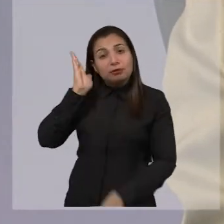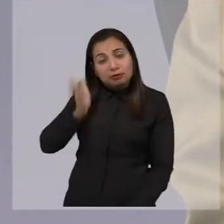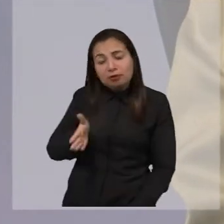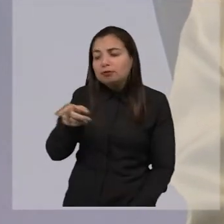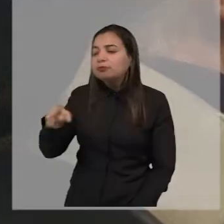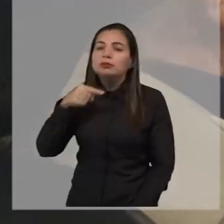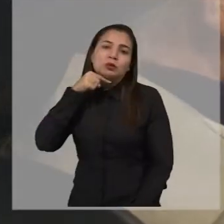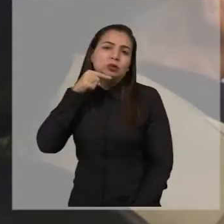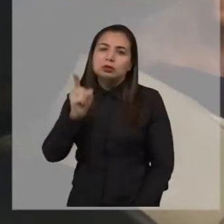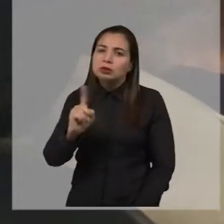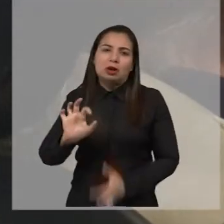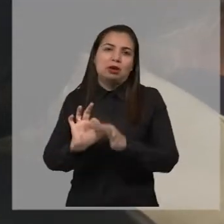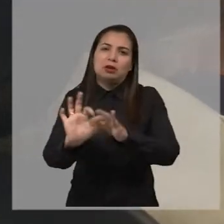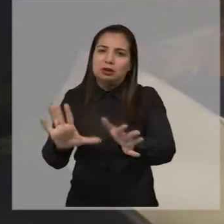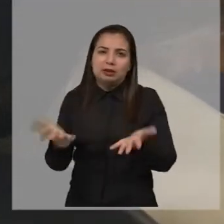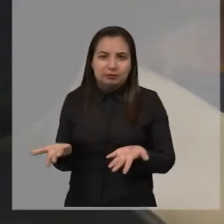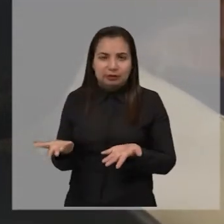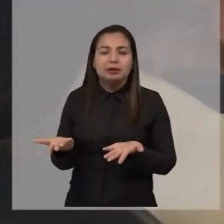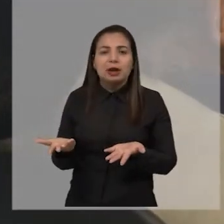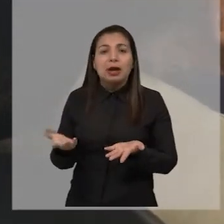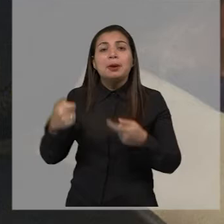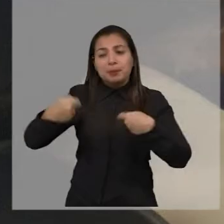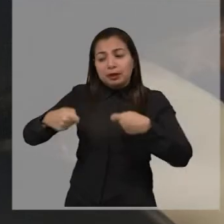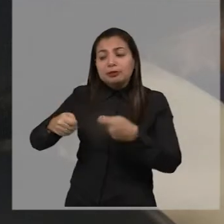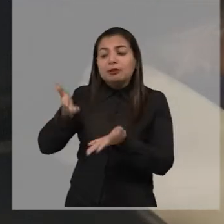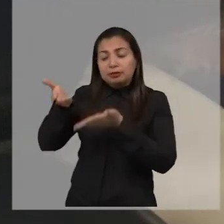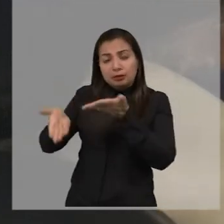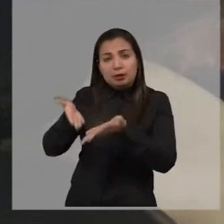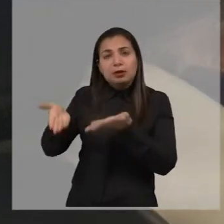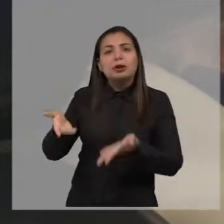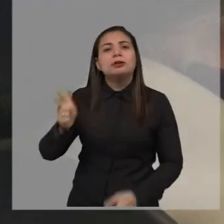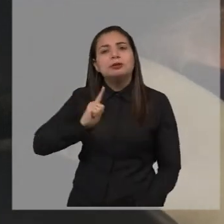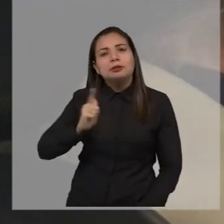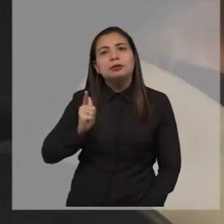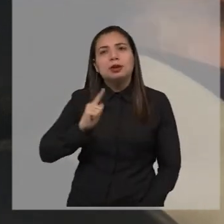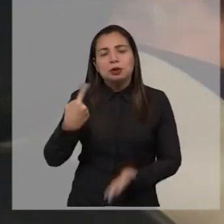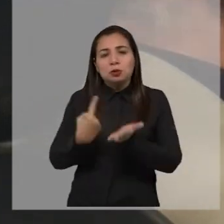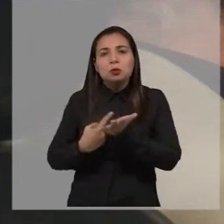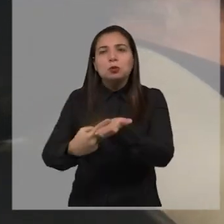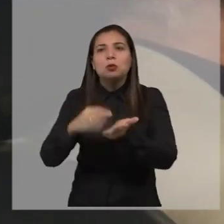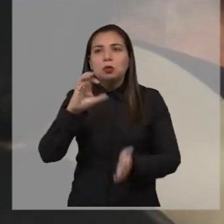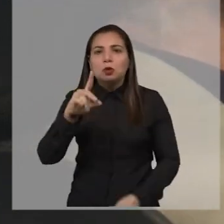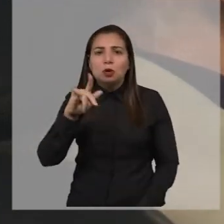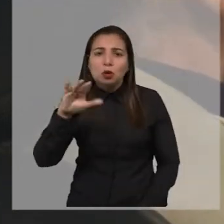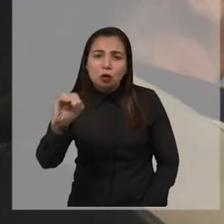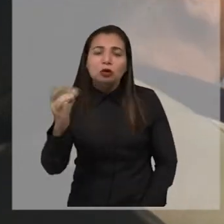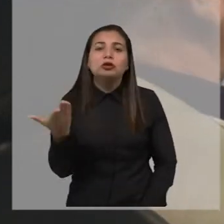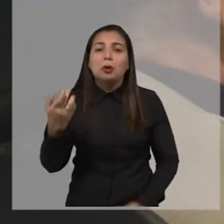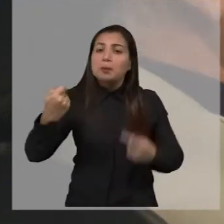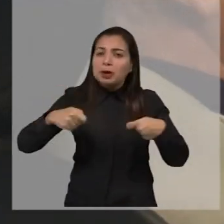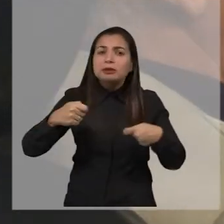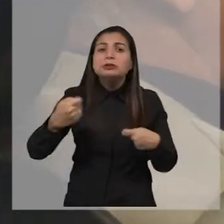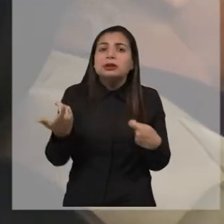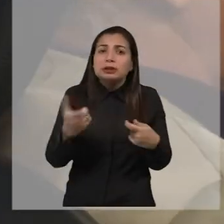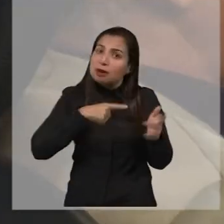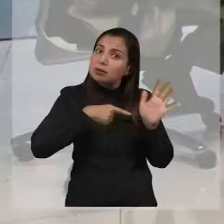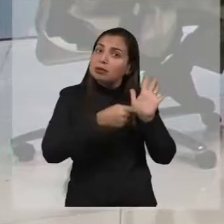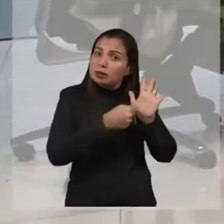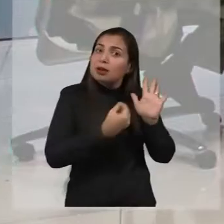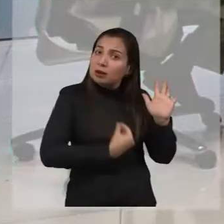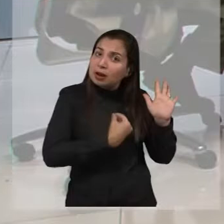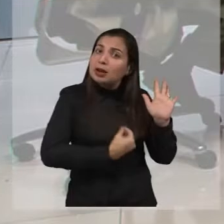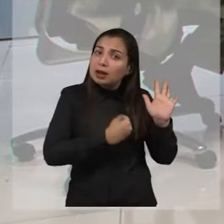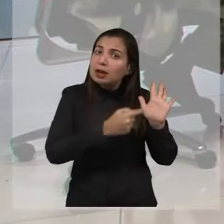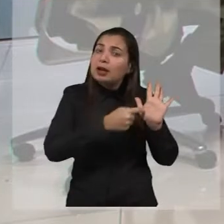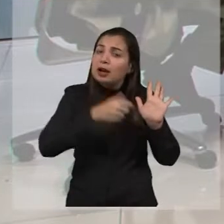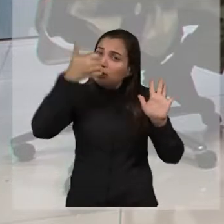ele é um doente psíquico. E essa doença, a sociopatia, está no Código Internacional de Doenças, só que ninguém leva em consideração, mas está lá. Eu